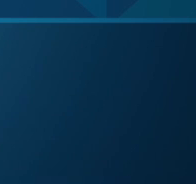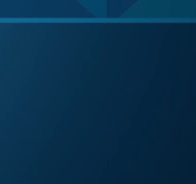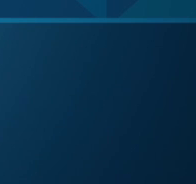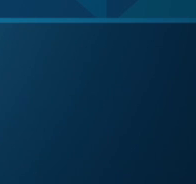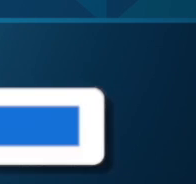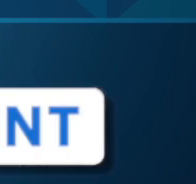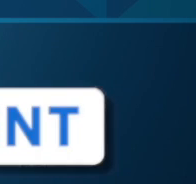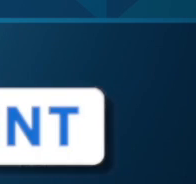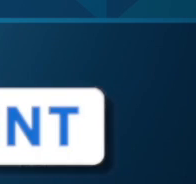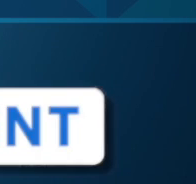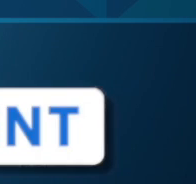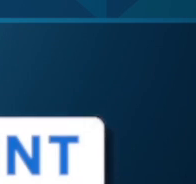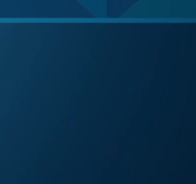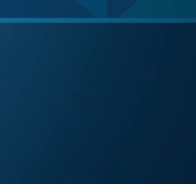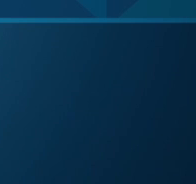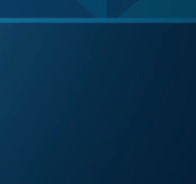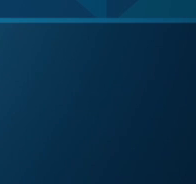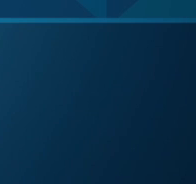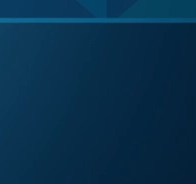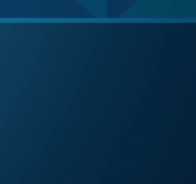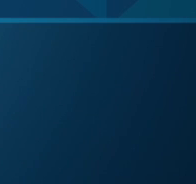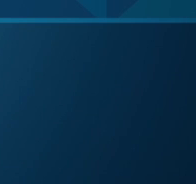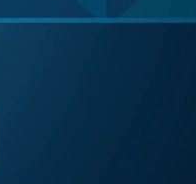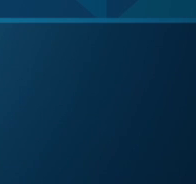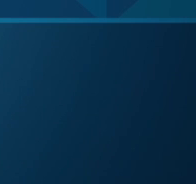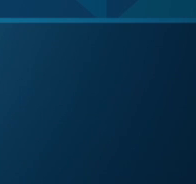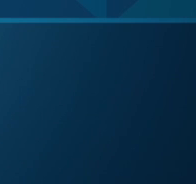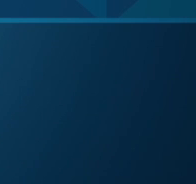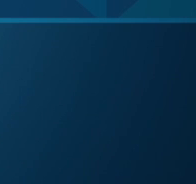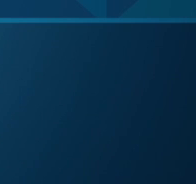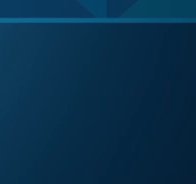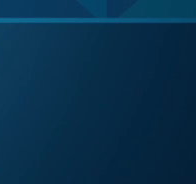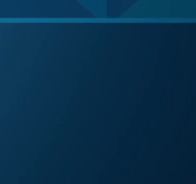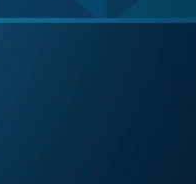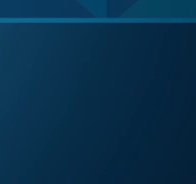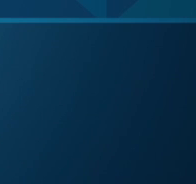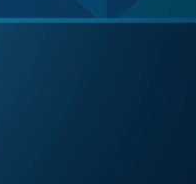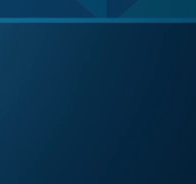notificação. Fo comentário no fahetutang ba media social siraseluk.